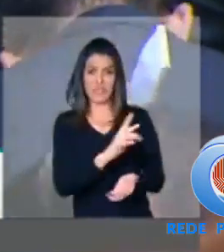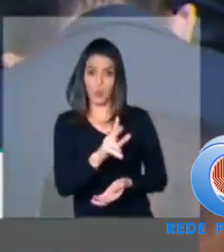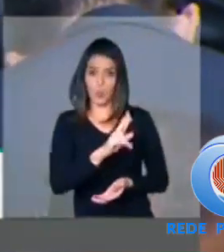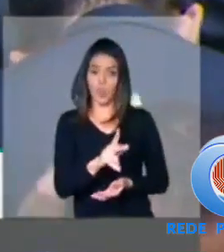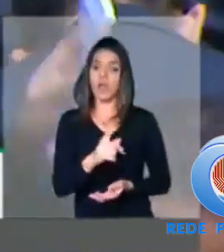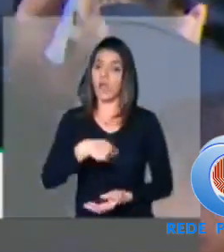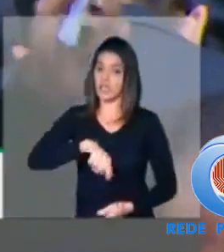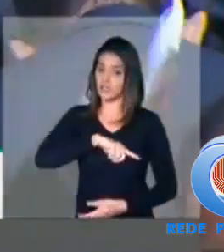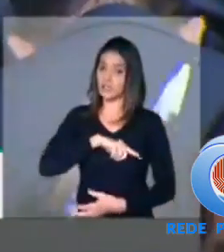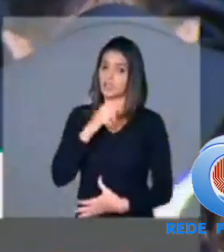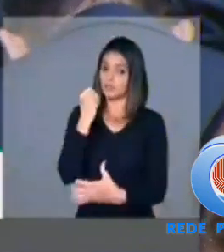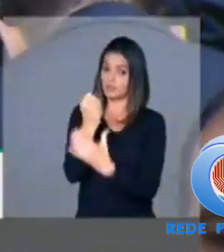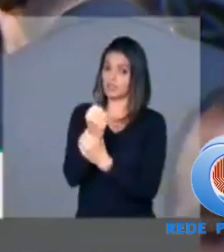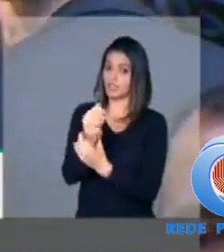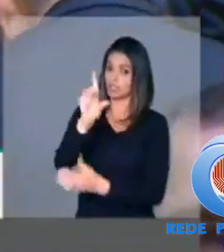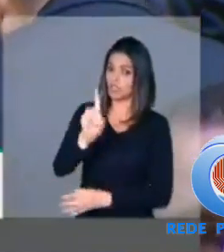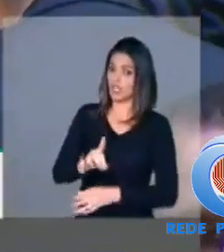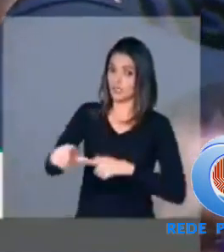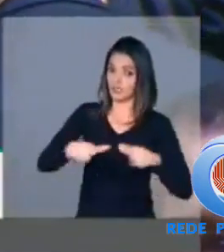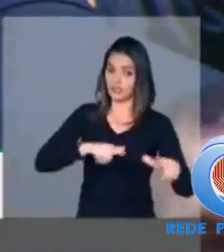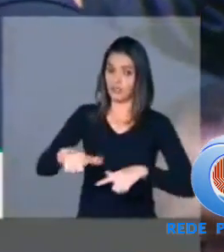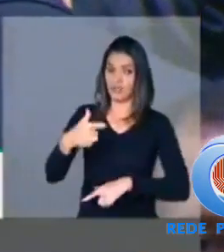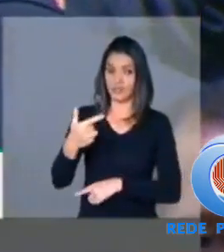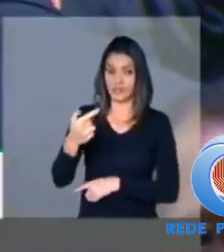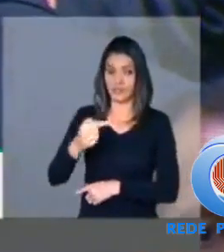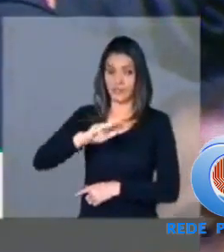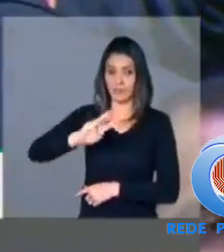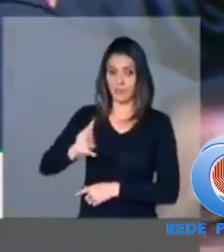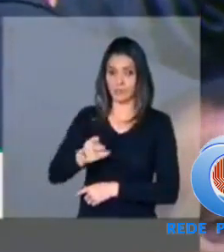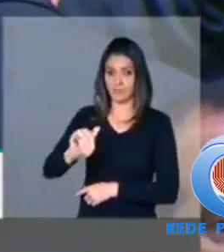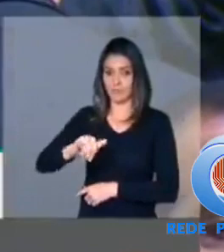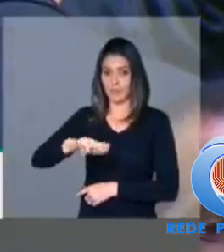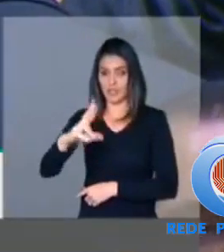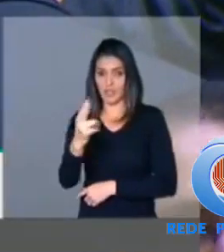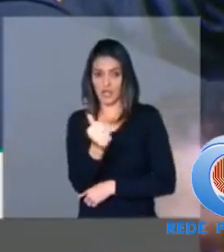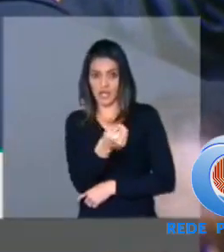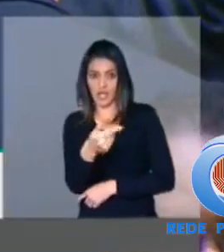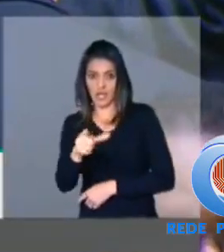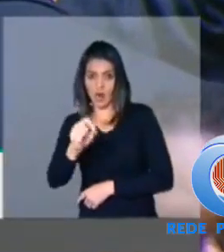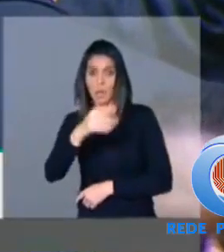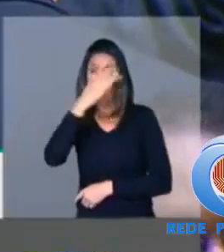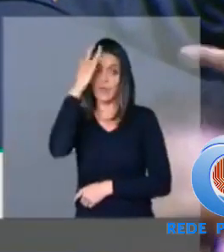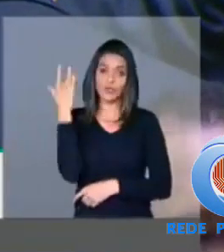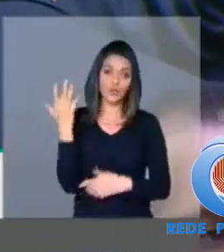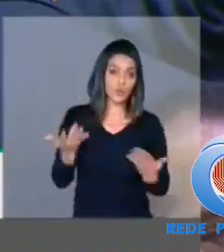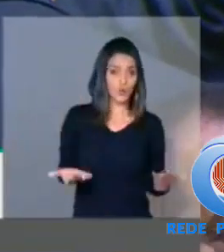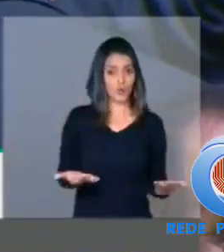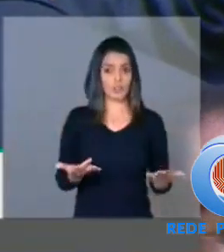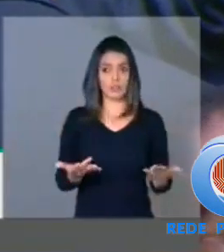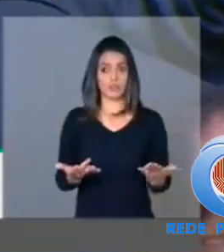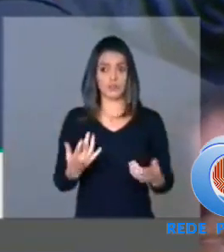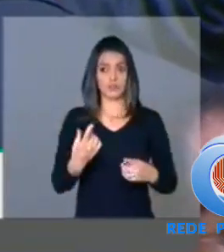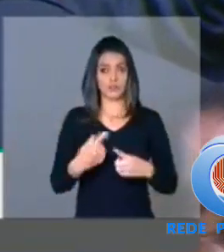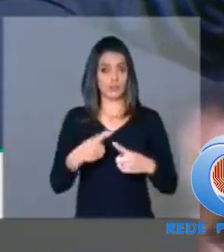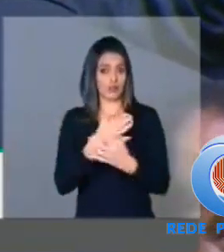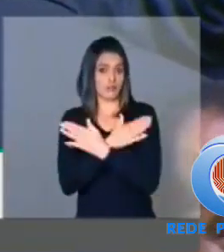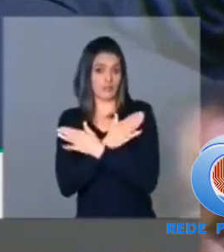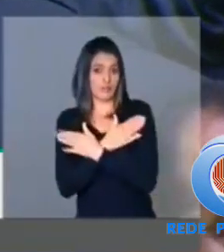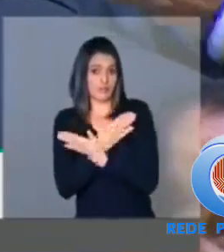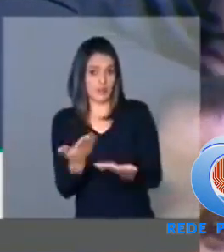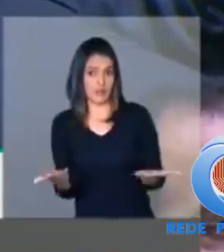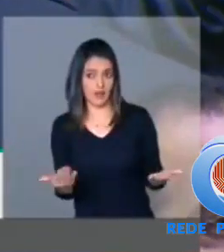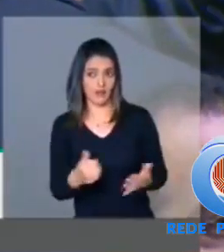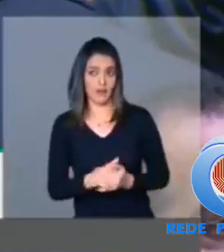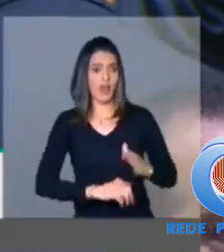27 milhões de desempregados e subempregados, porque o excesso de regulamentação só vai diminuindo o